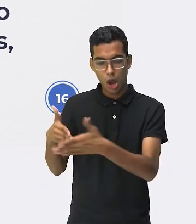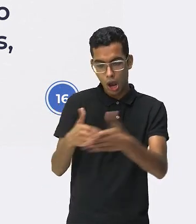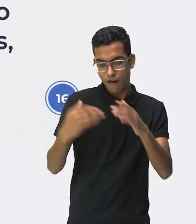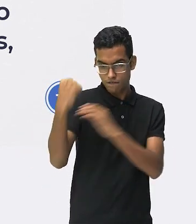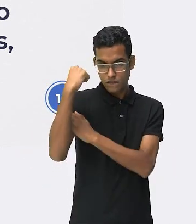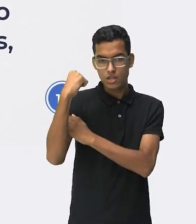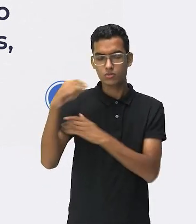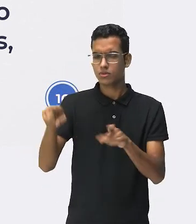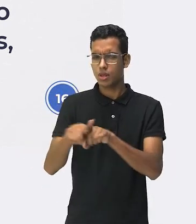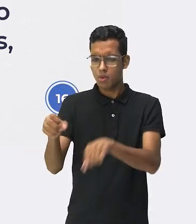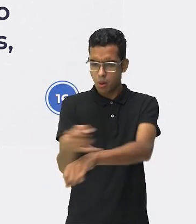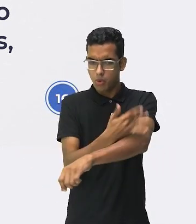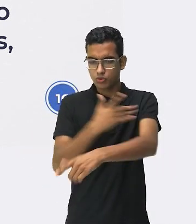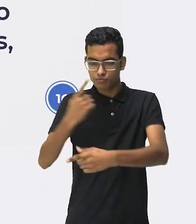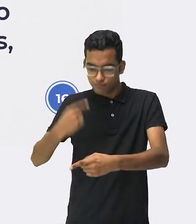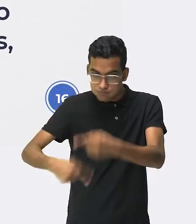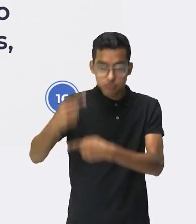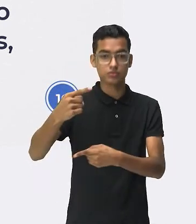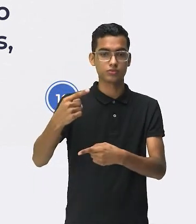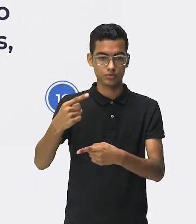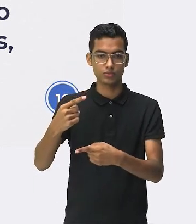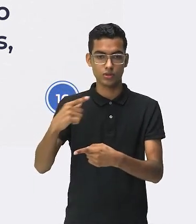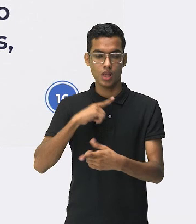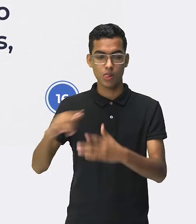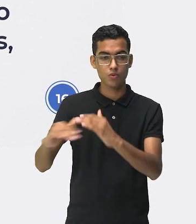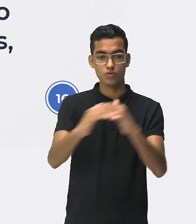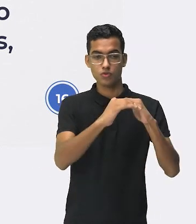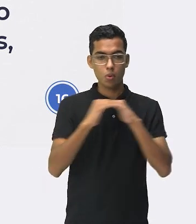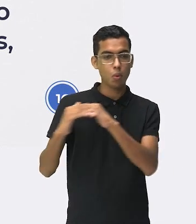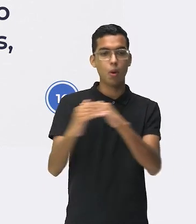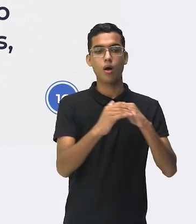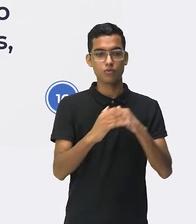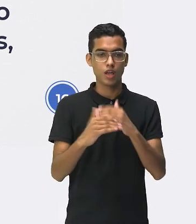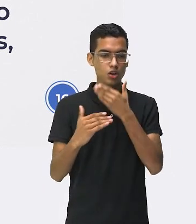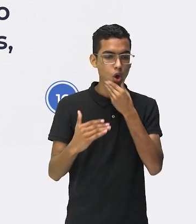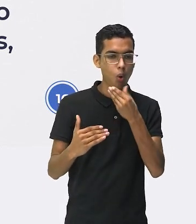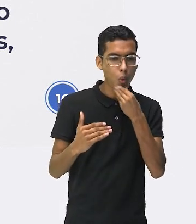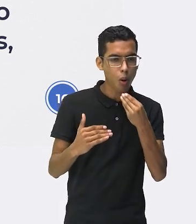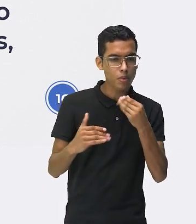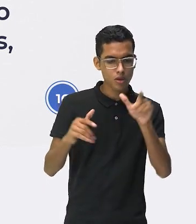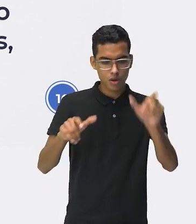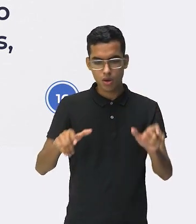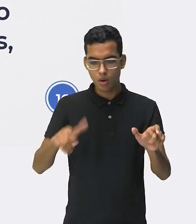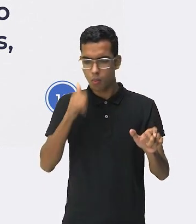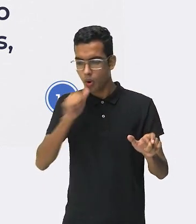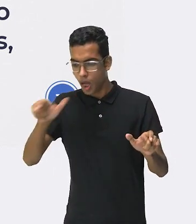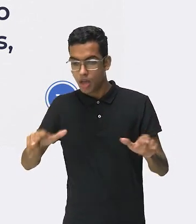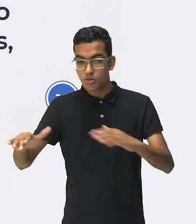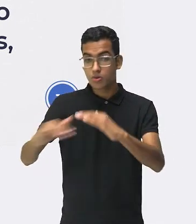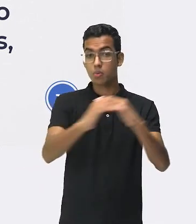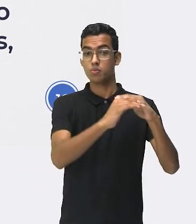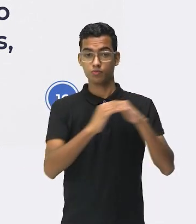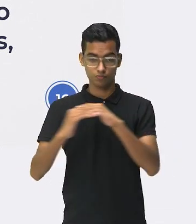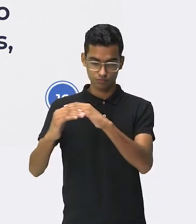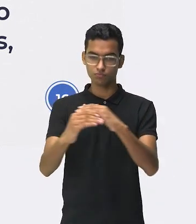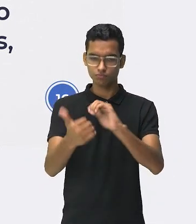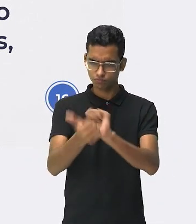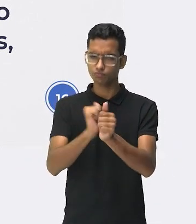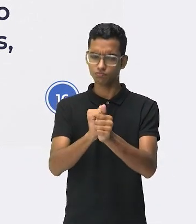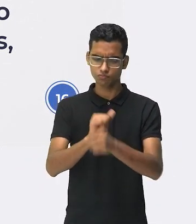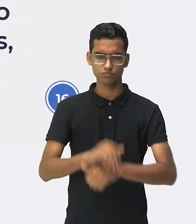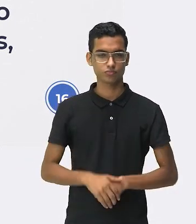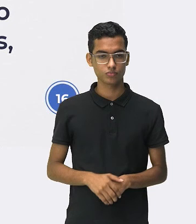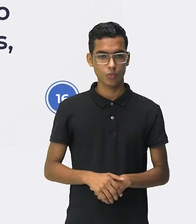emocionais, colocando-se em pé de igualdade com os atletas. Então, hoje a gente já consegue perceber que no